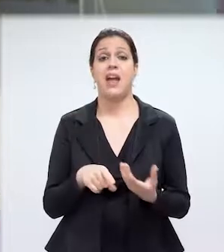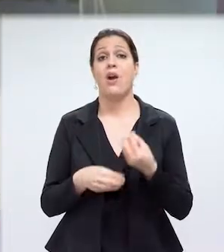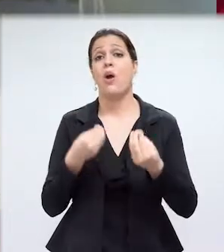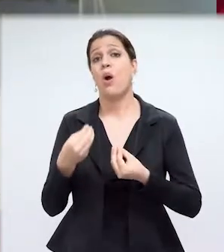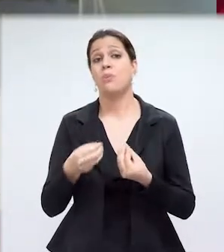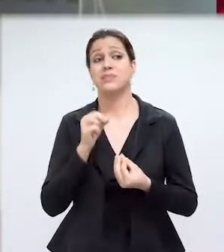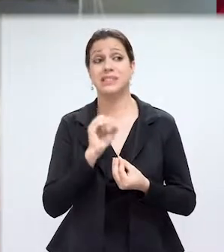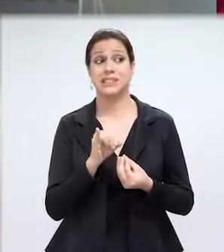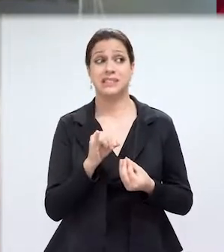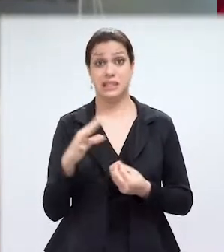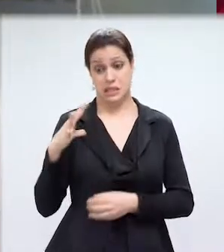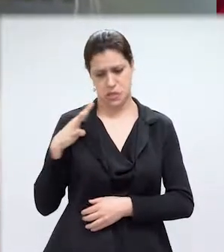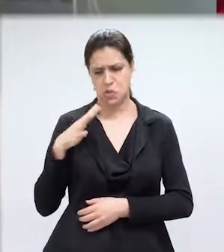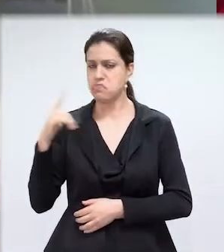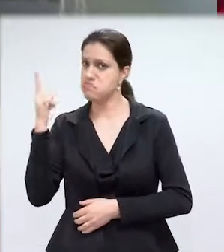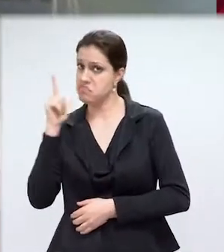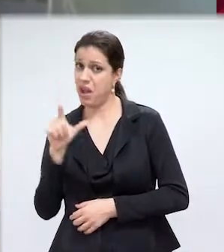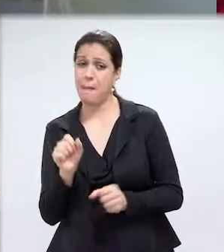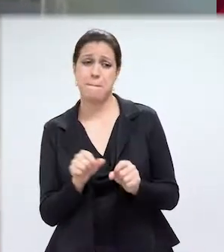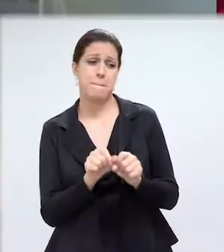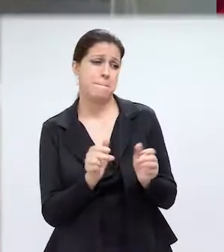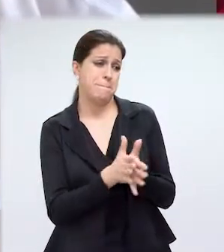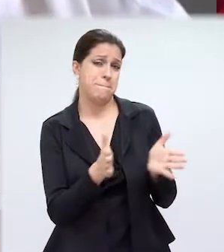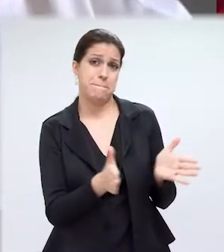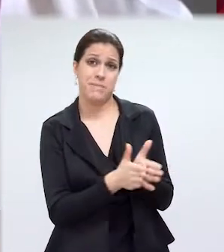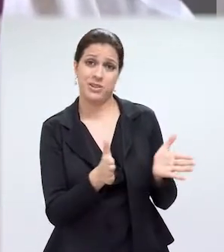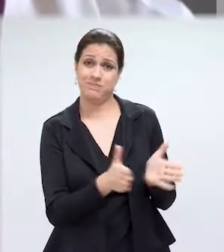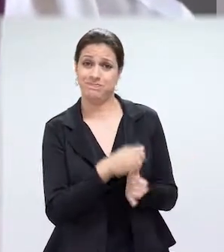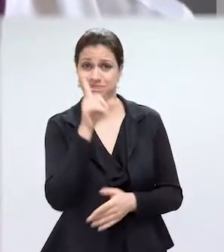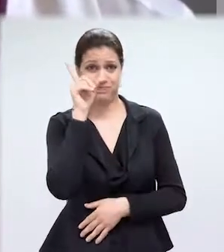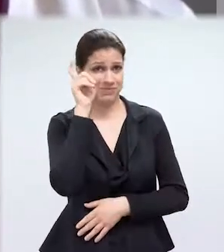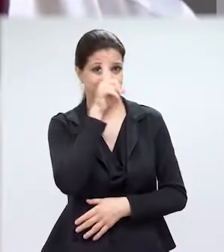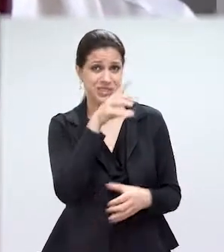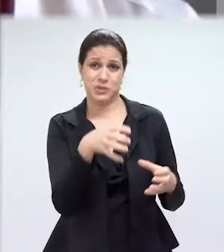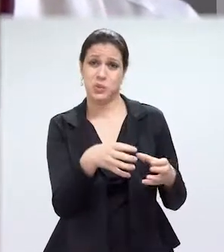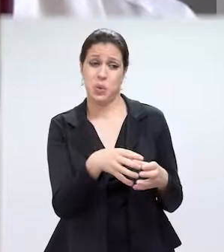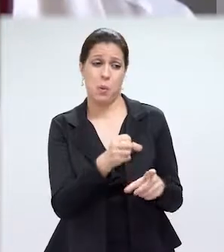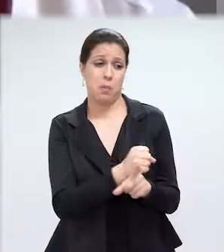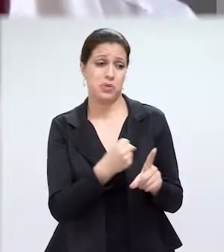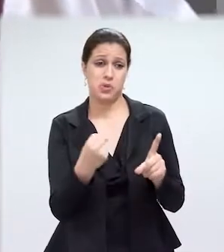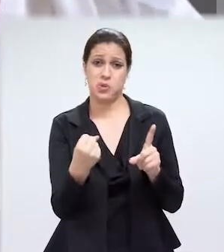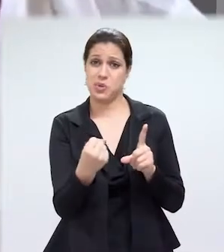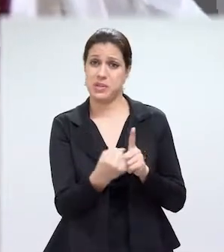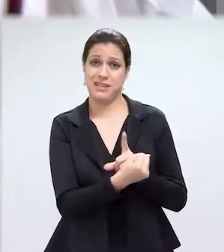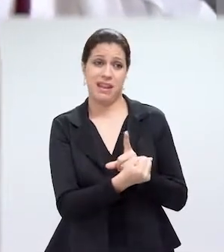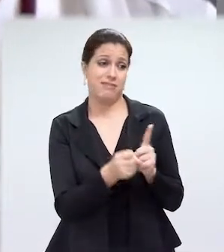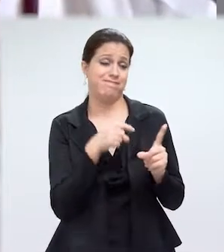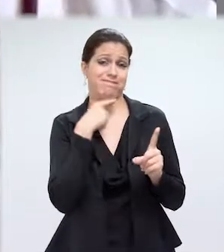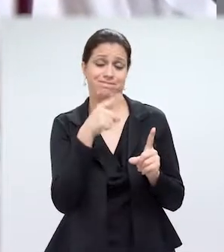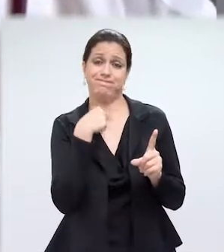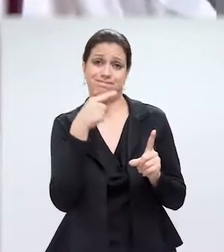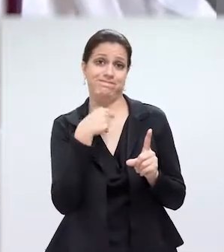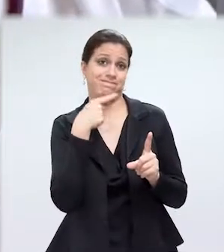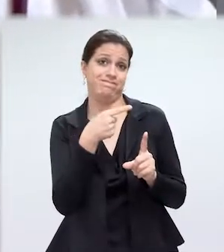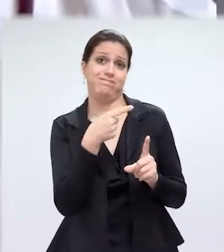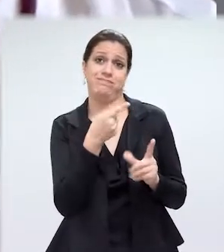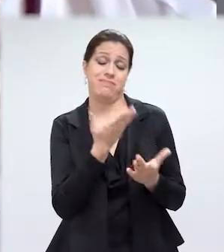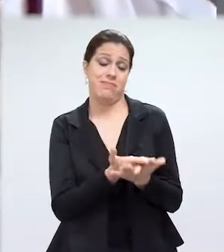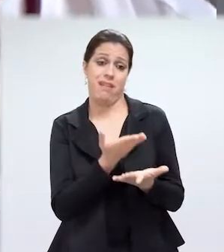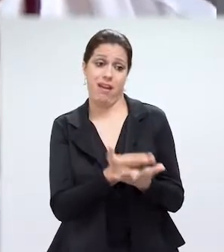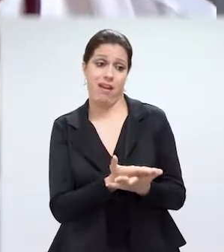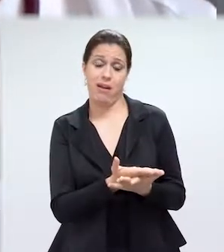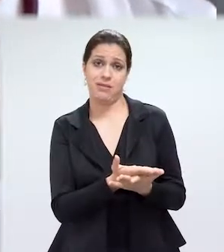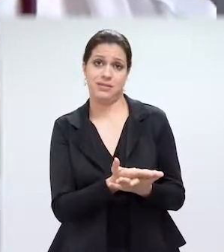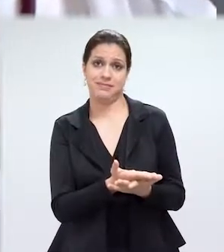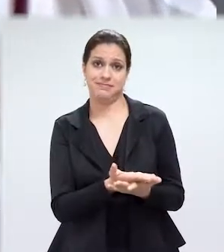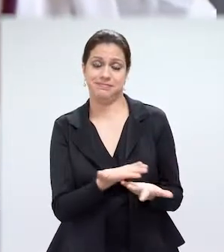muito pelas classes sociais, né? Então, assim, conforme as classes sociais, nós temos um tipo